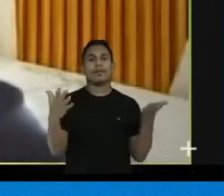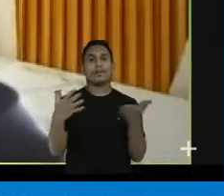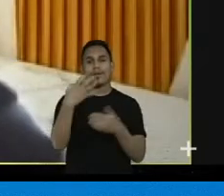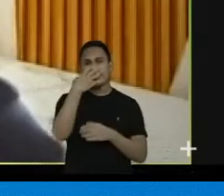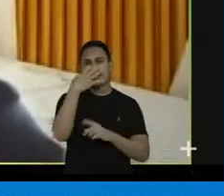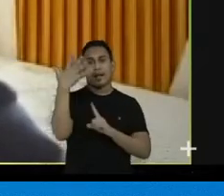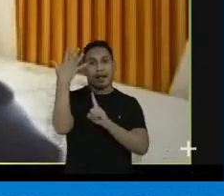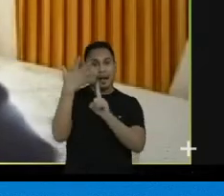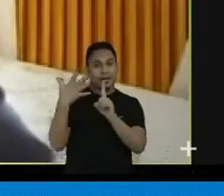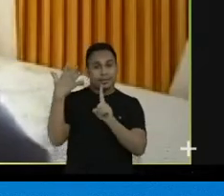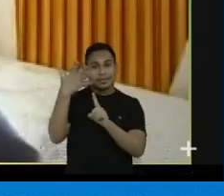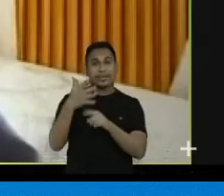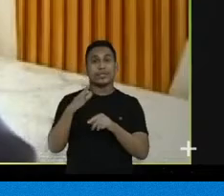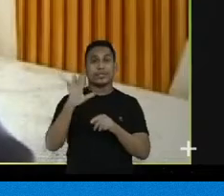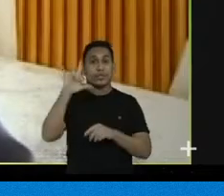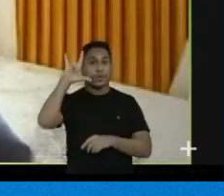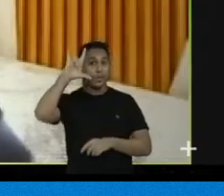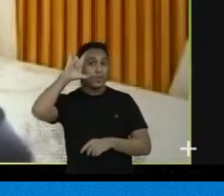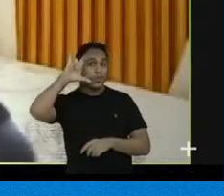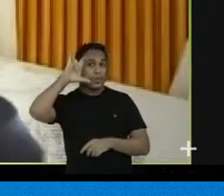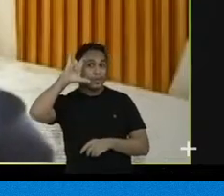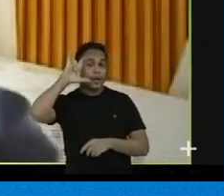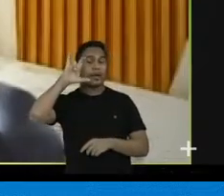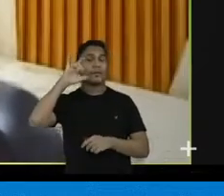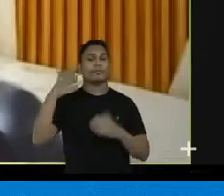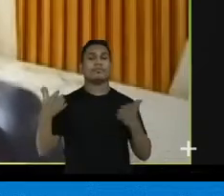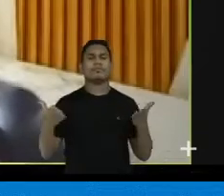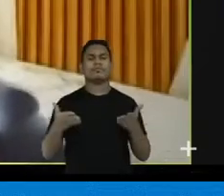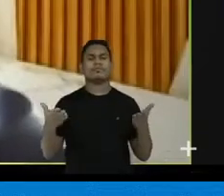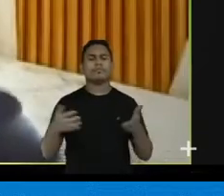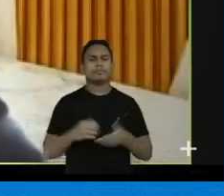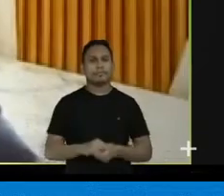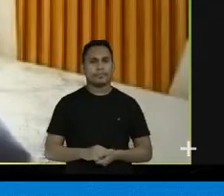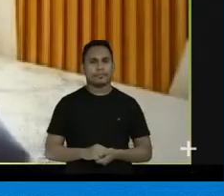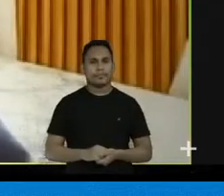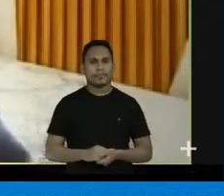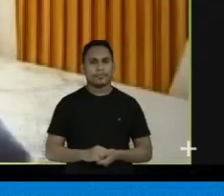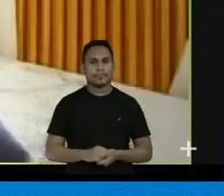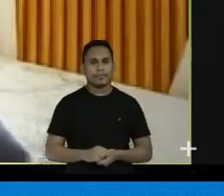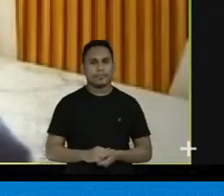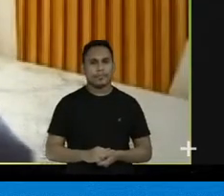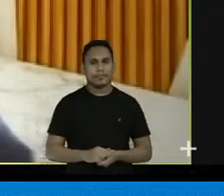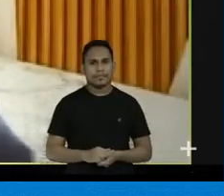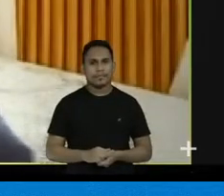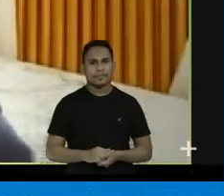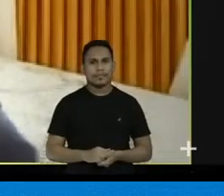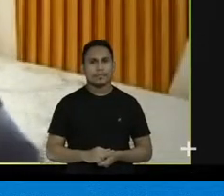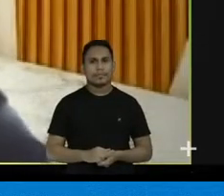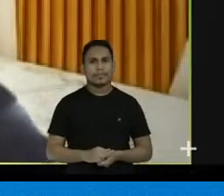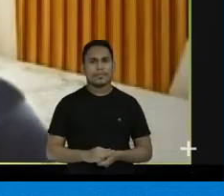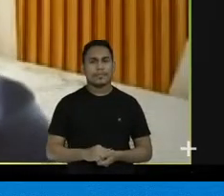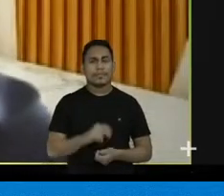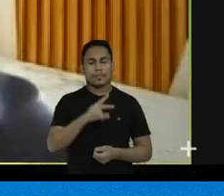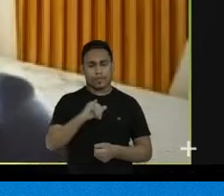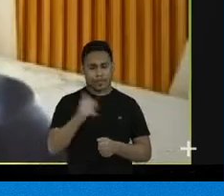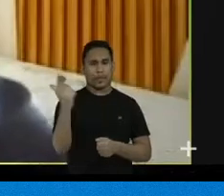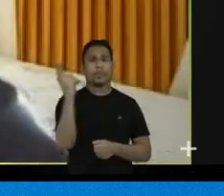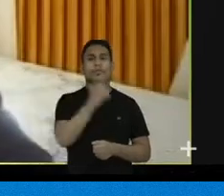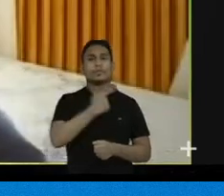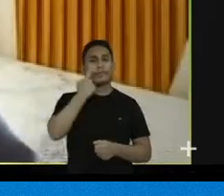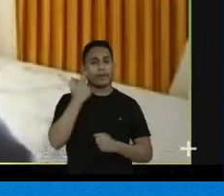vocês só vão me ouvir falar, mas o pessoal aqui do YouTube vai poder ver uma apresentaçãozinha que eu fiz.